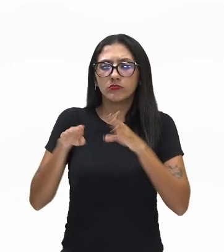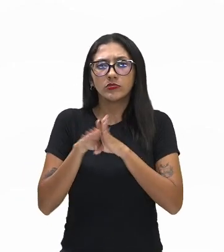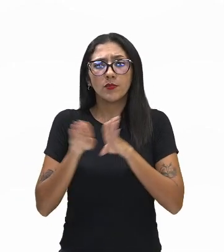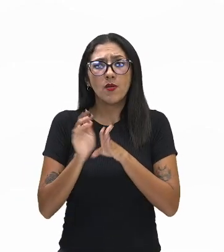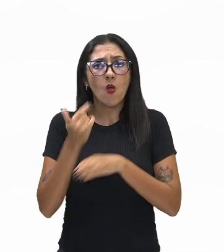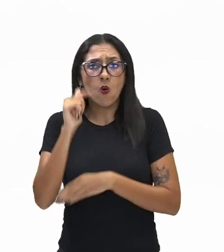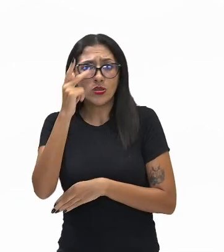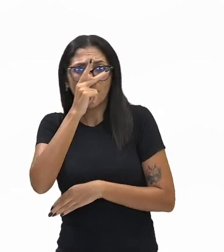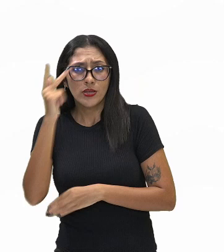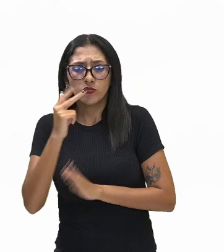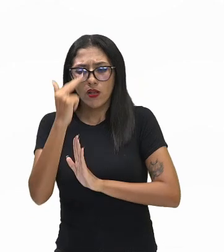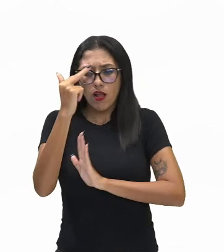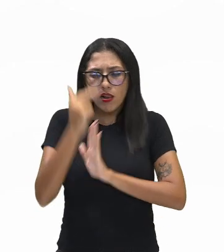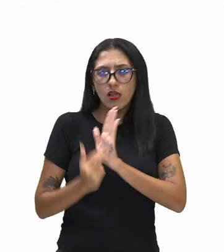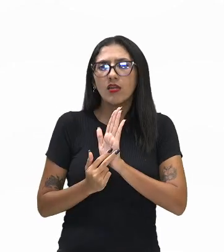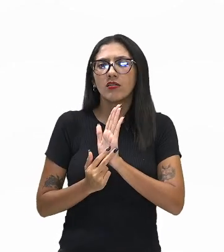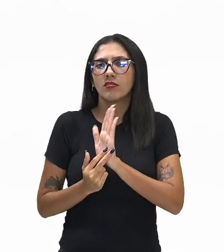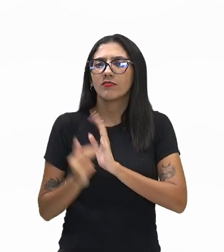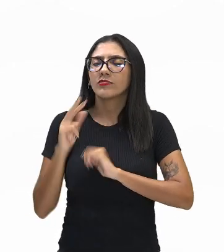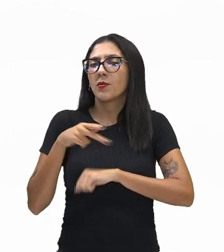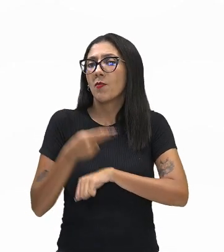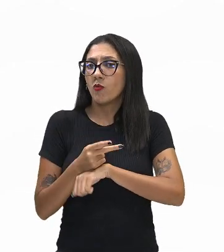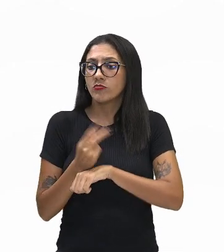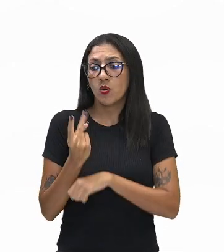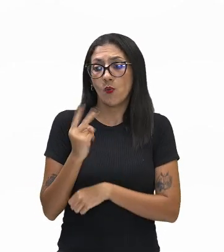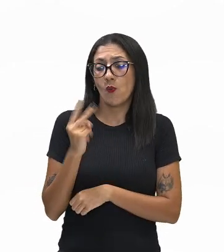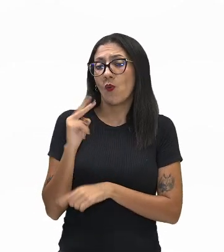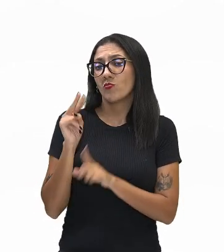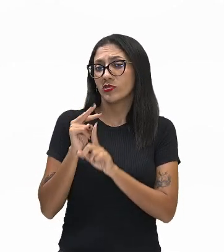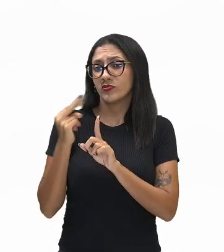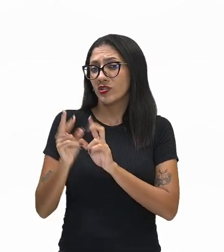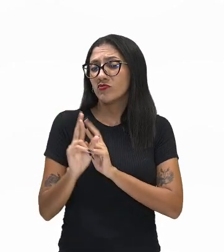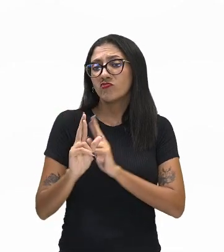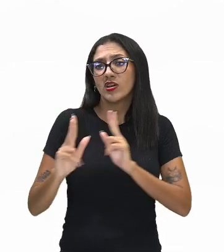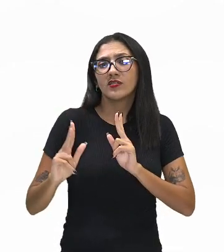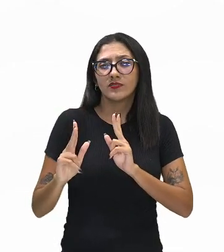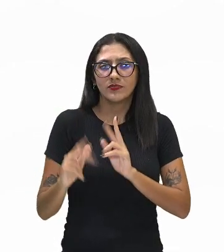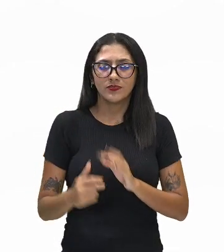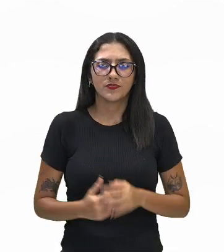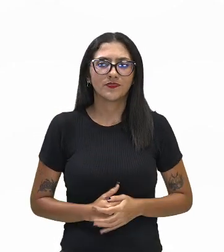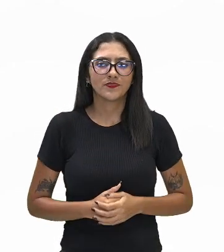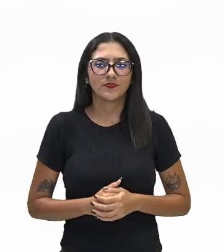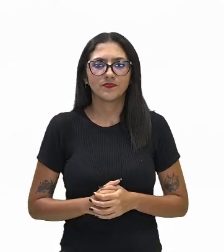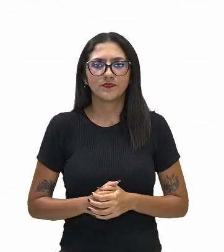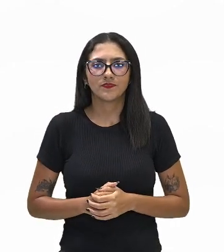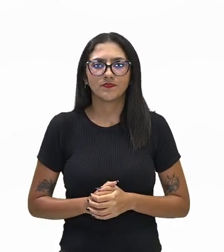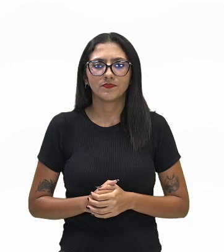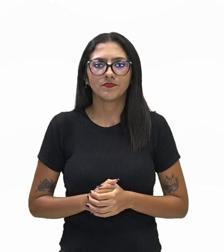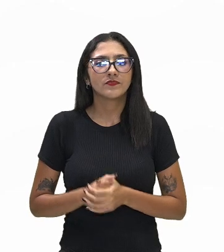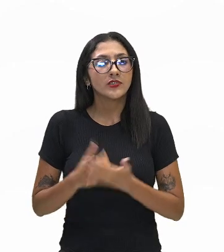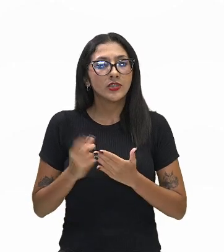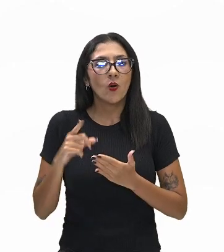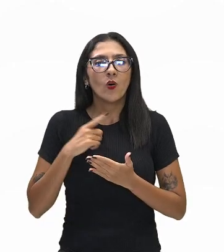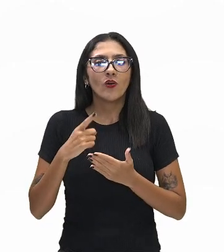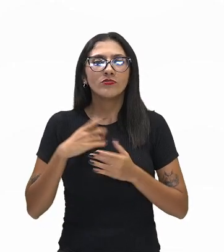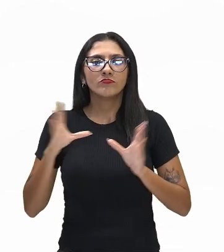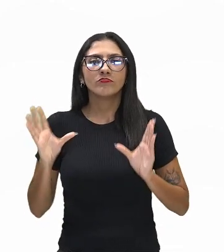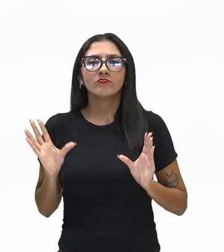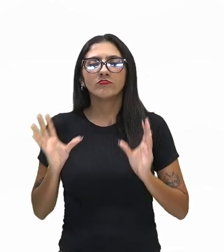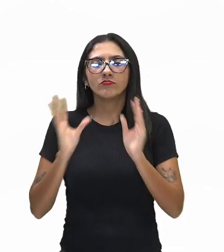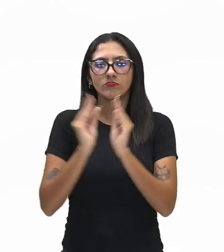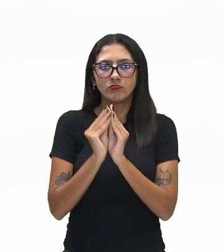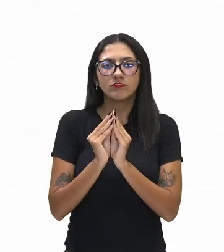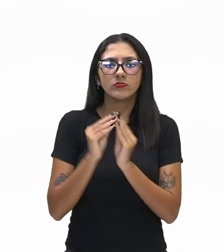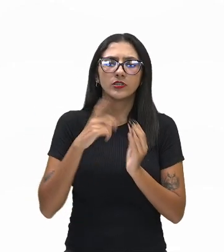vai produzir a resenha. Então, esse resumo informativo e interpretativo de determinada